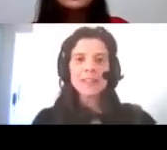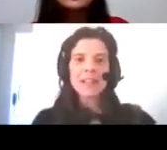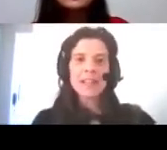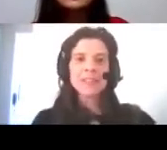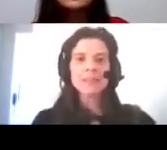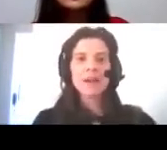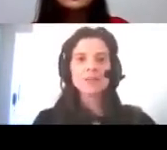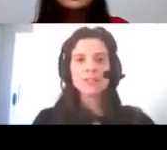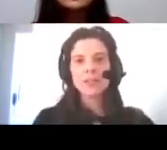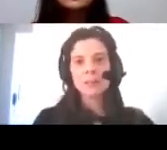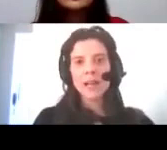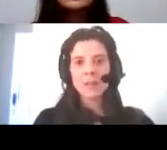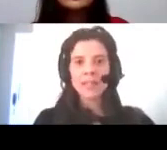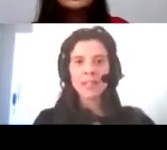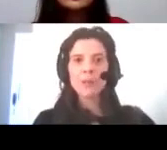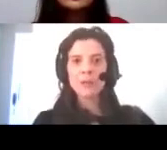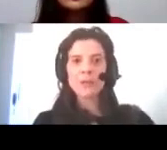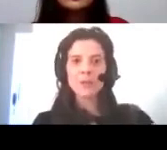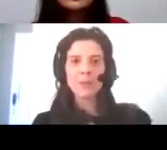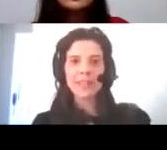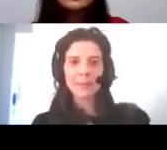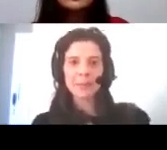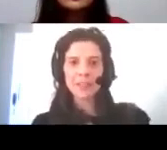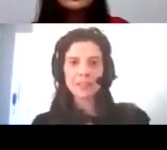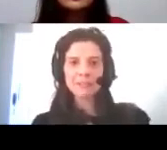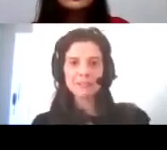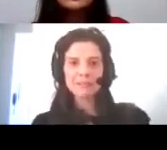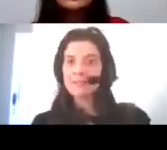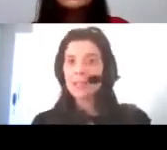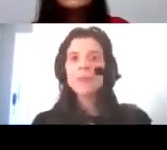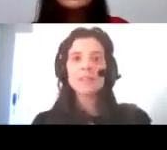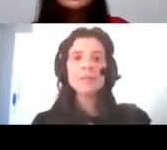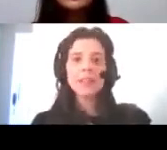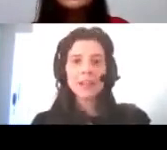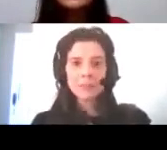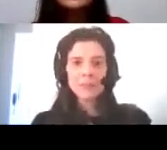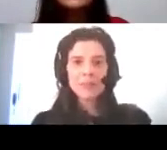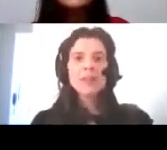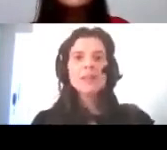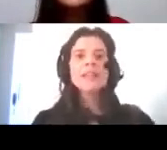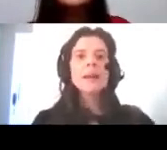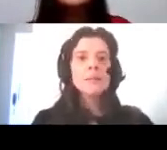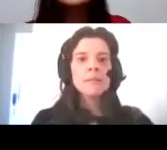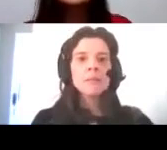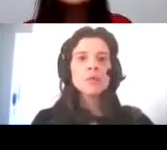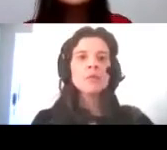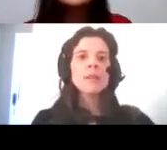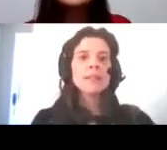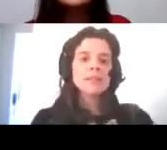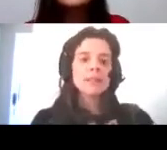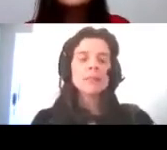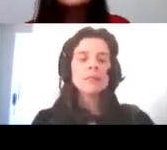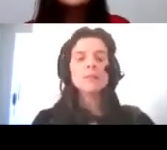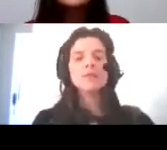fazer a camada asfáltica só no bairro em que eu moro ou que meus familiares moram? Não, isso é imoral. O que é muito